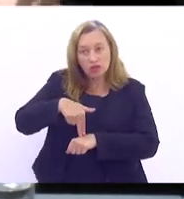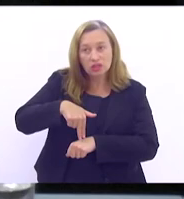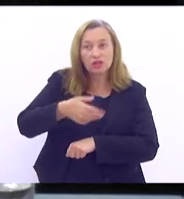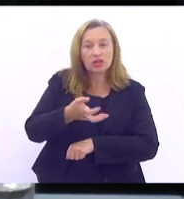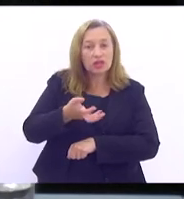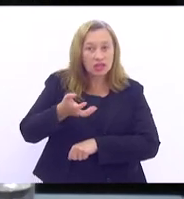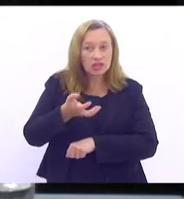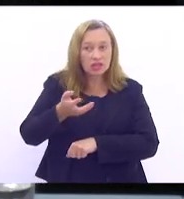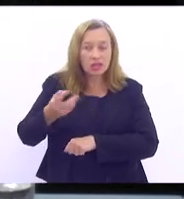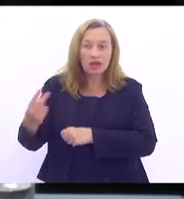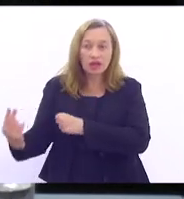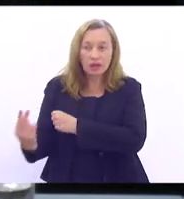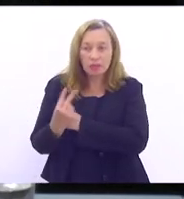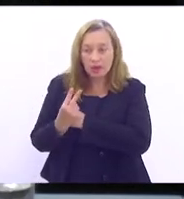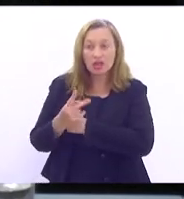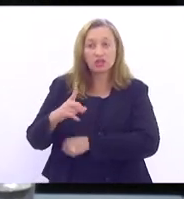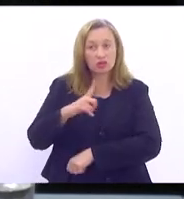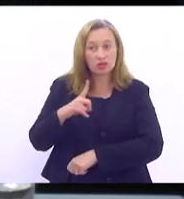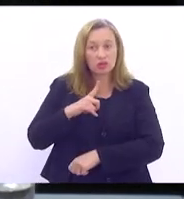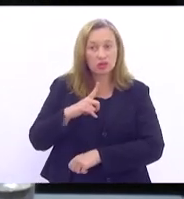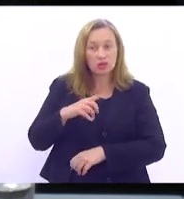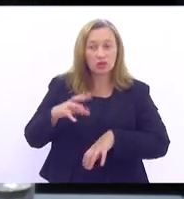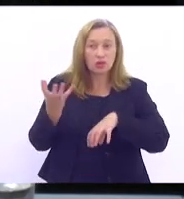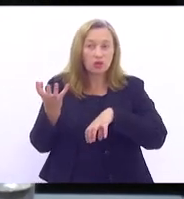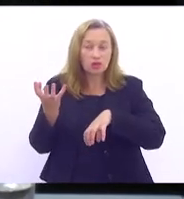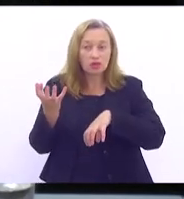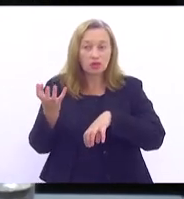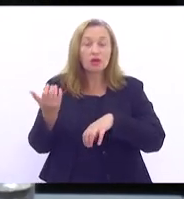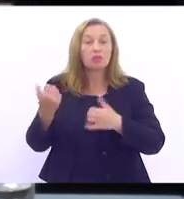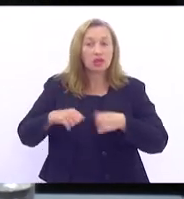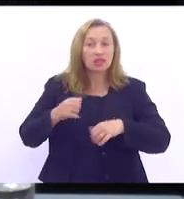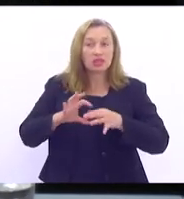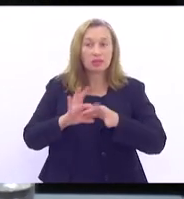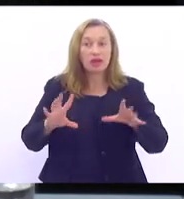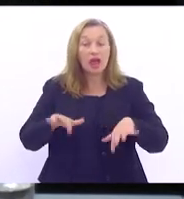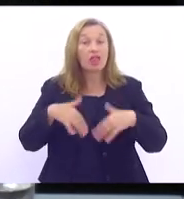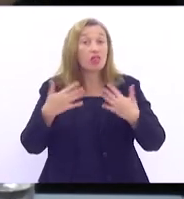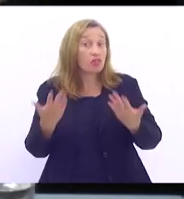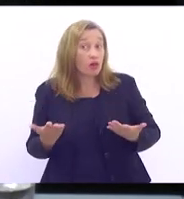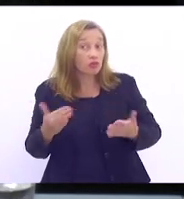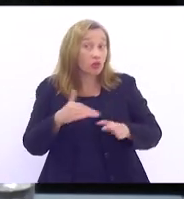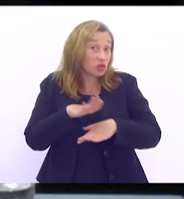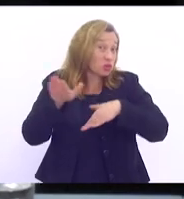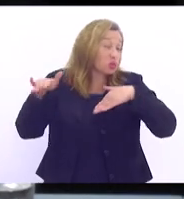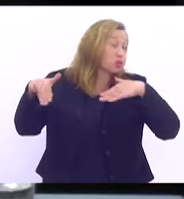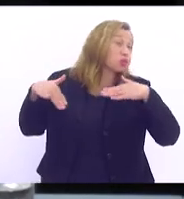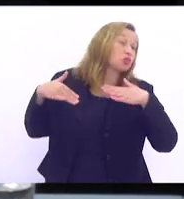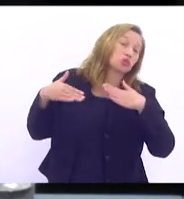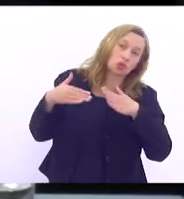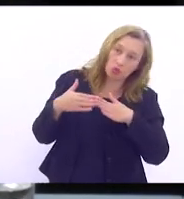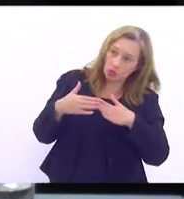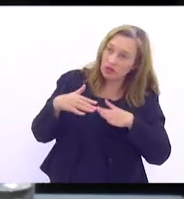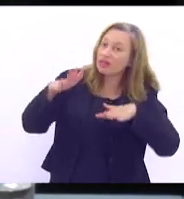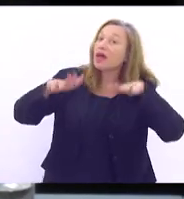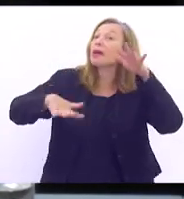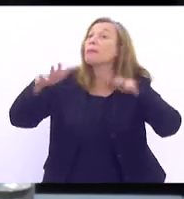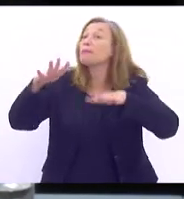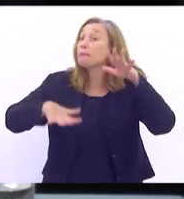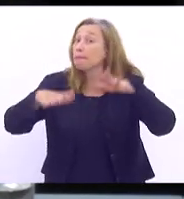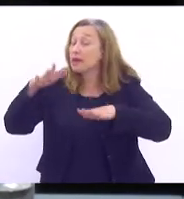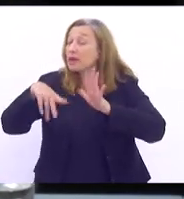um empréstimo, o Congresso Nacional tem que autorizar. Então, não é essa generalidade, né? Sim. Depende do